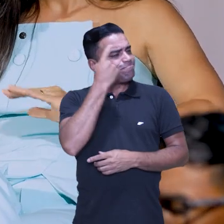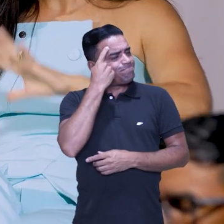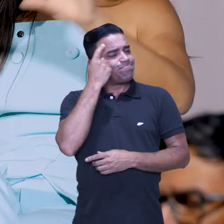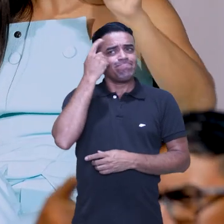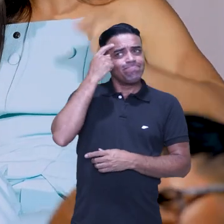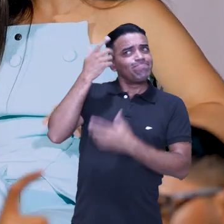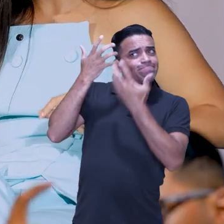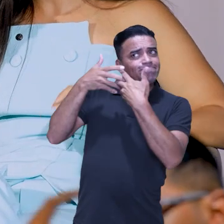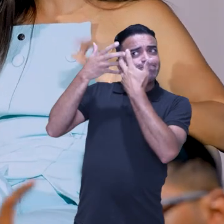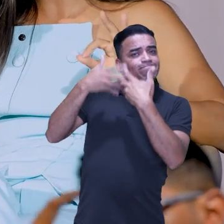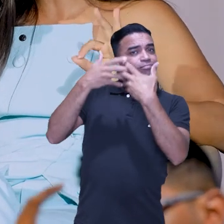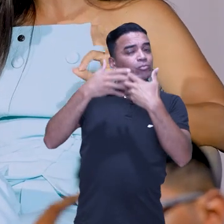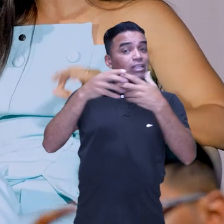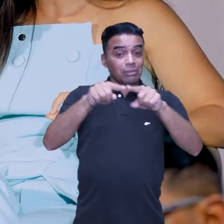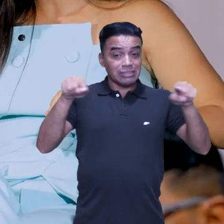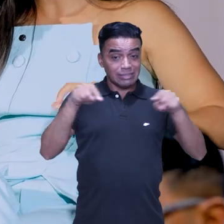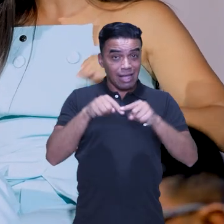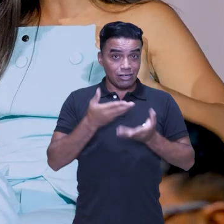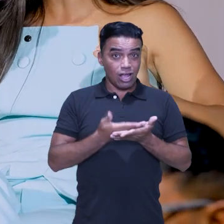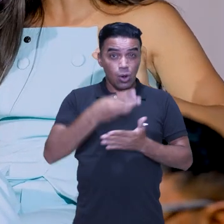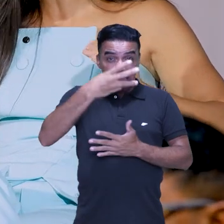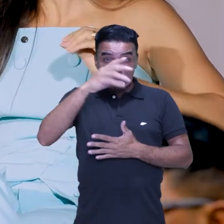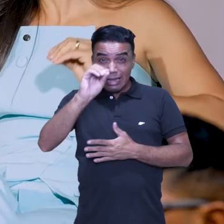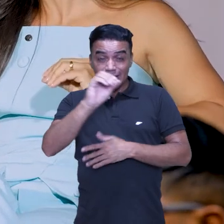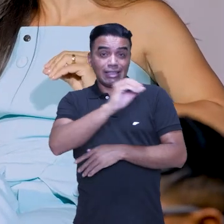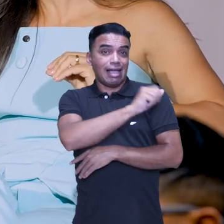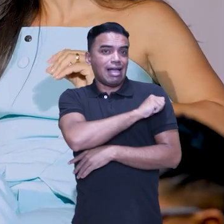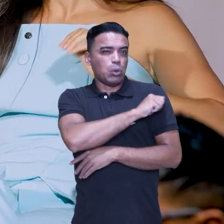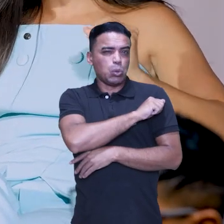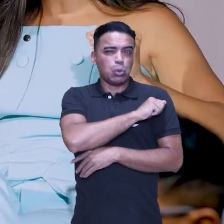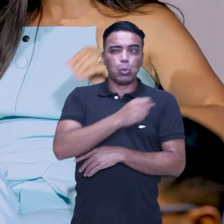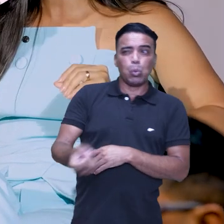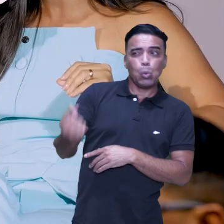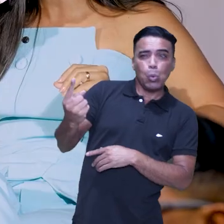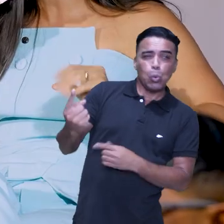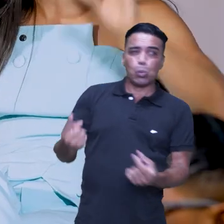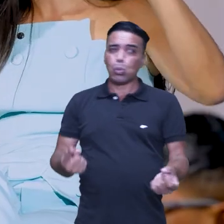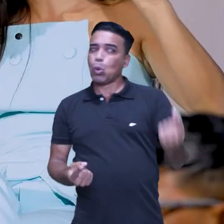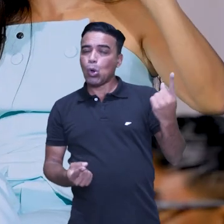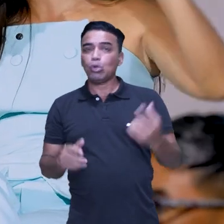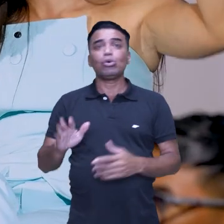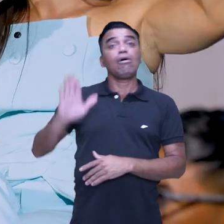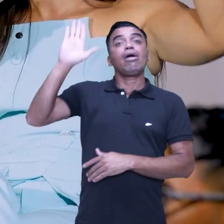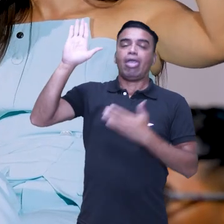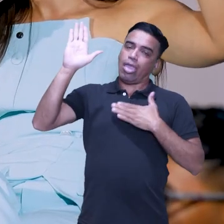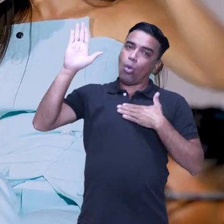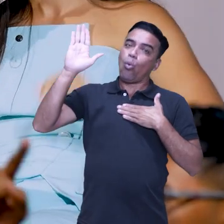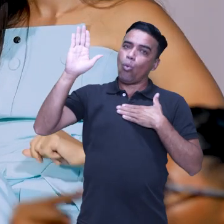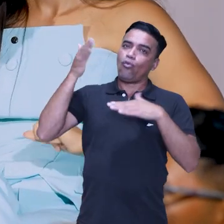pensaram. E aí, em uma sala de aula de 30 alunos, às vezes 1 ou 2 se levantam e falam assim, eu.